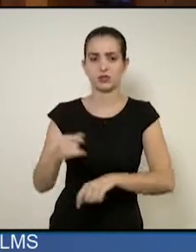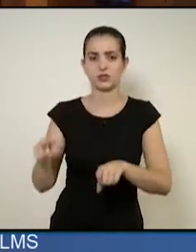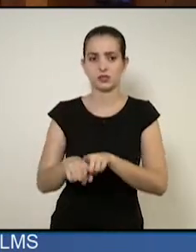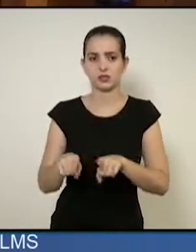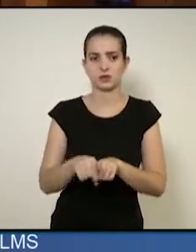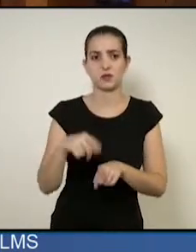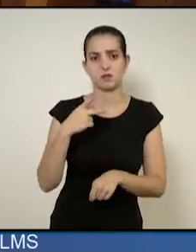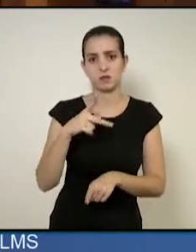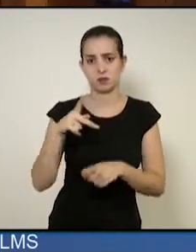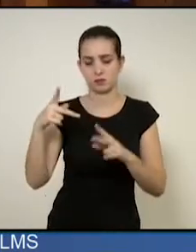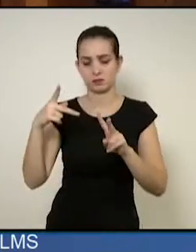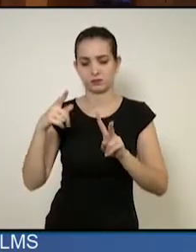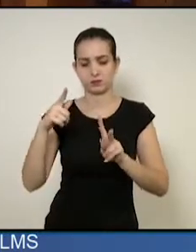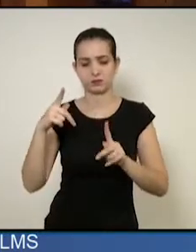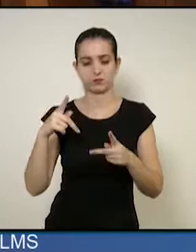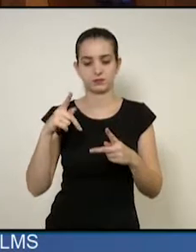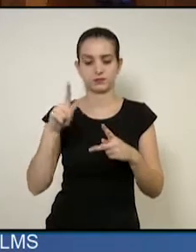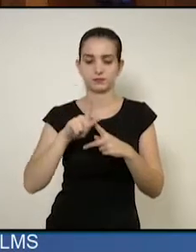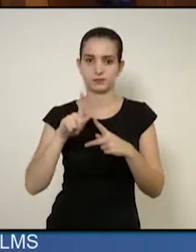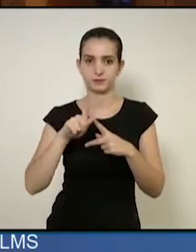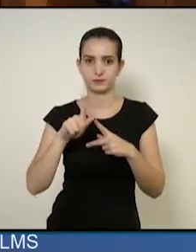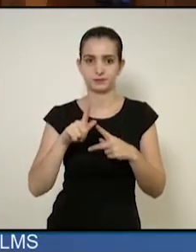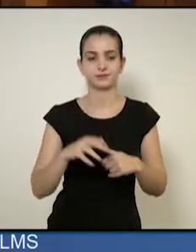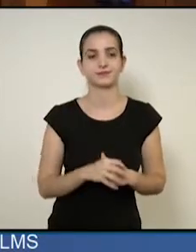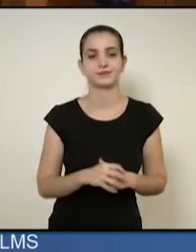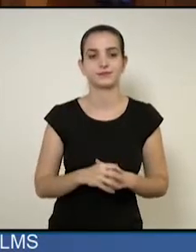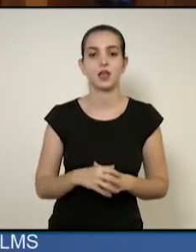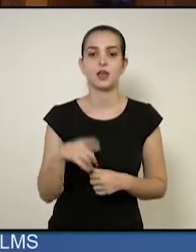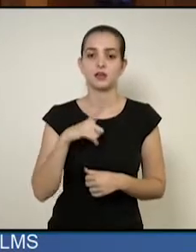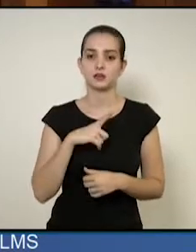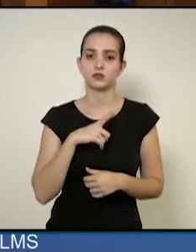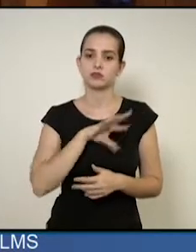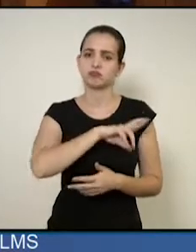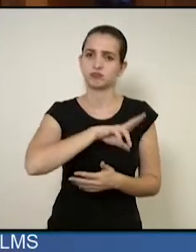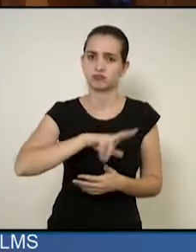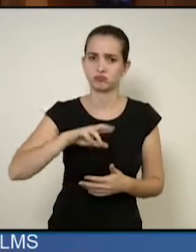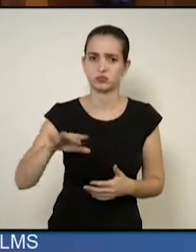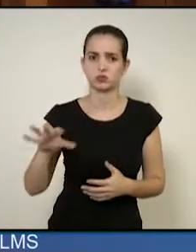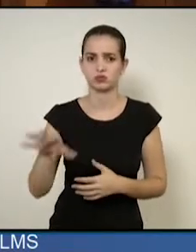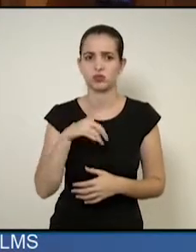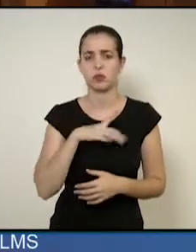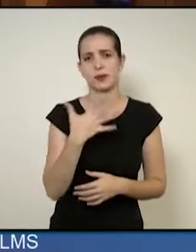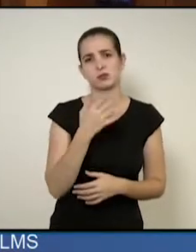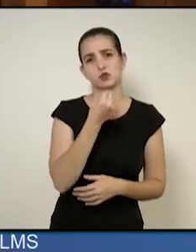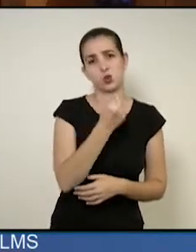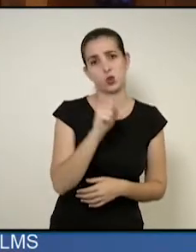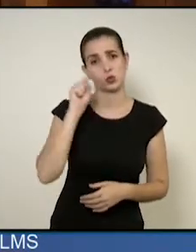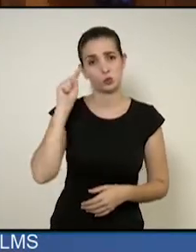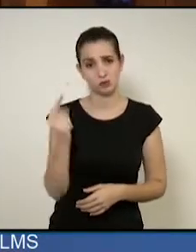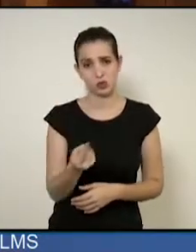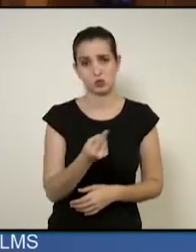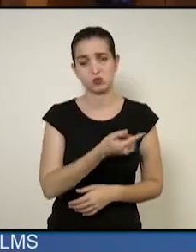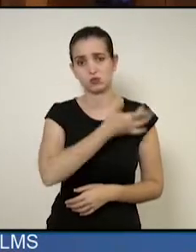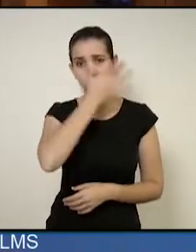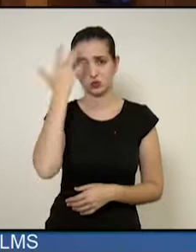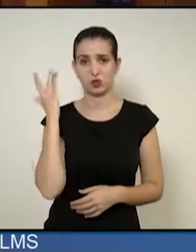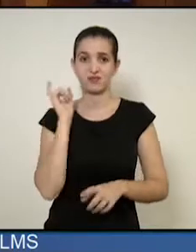O mesmo problema é enfrentado por aproximadamente 4,8 mil assentados pelo crédito